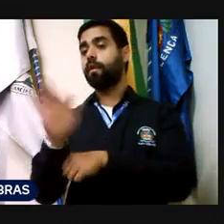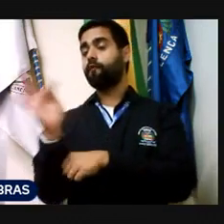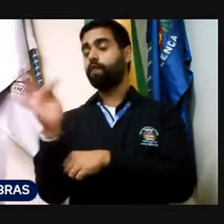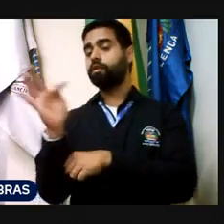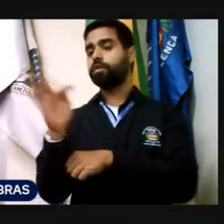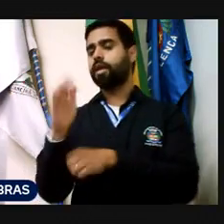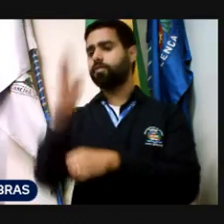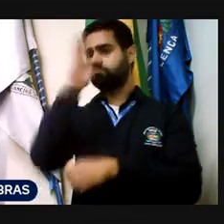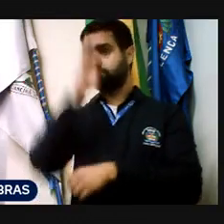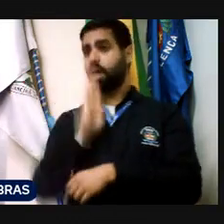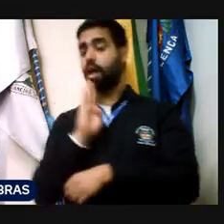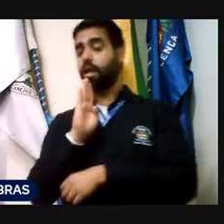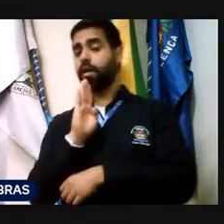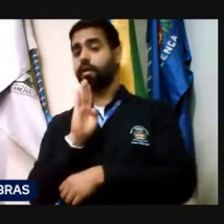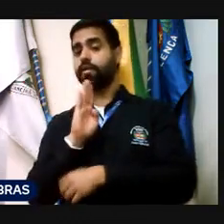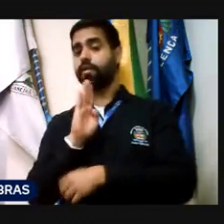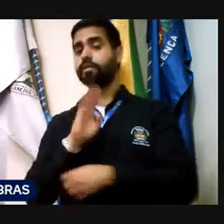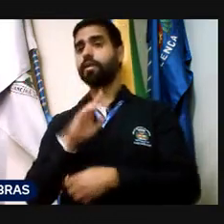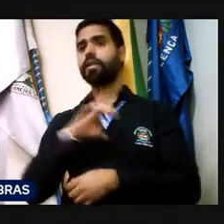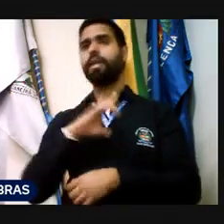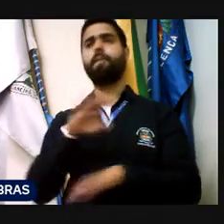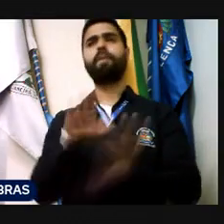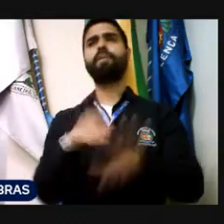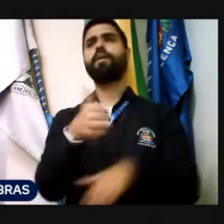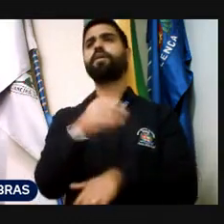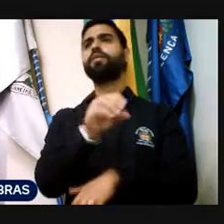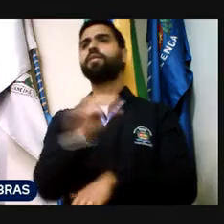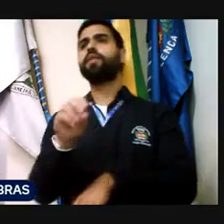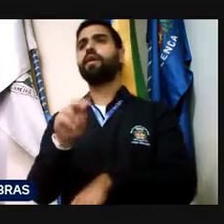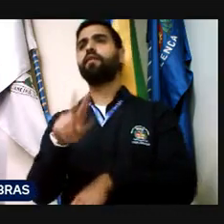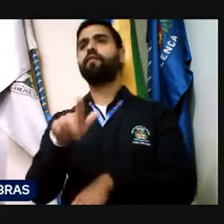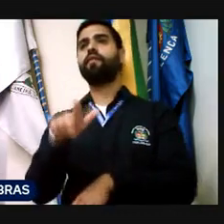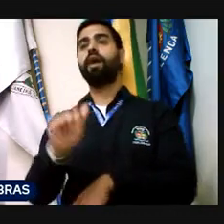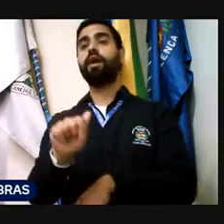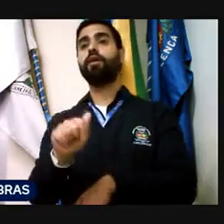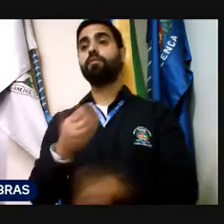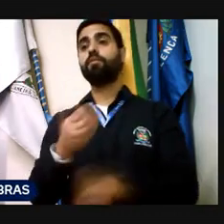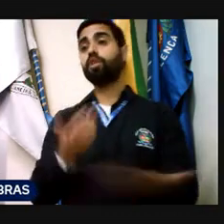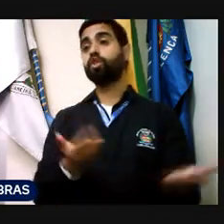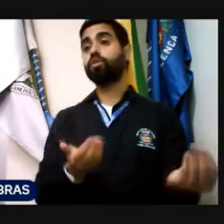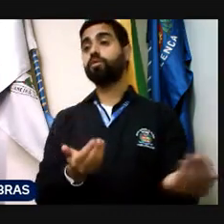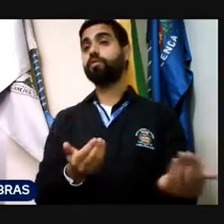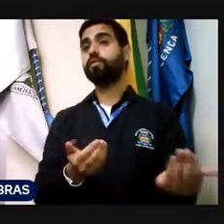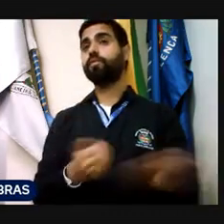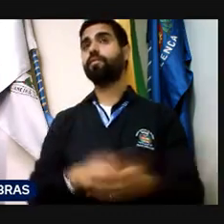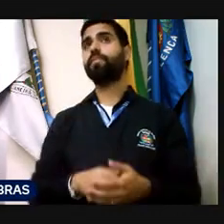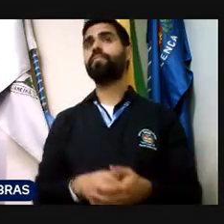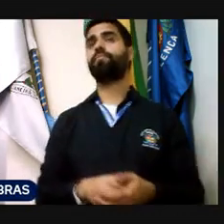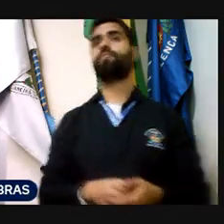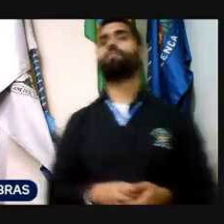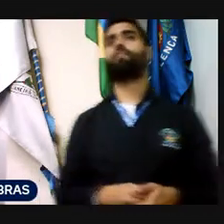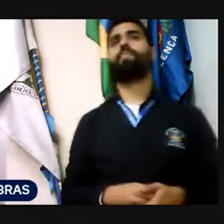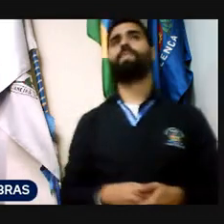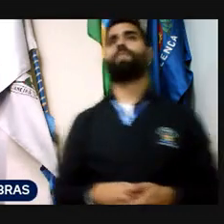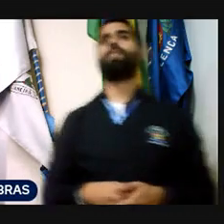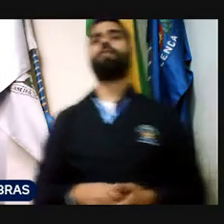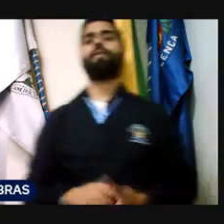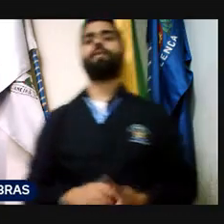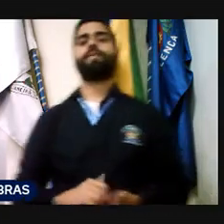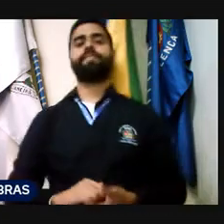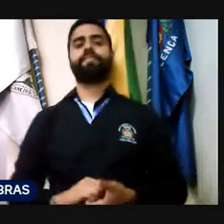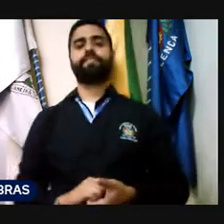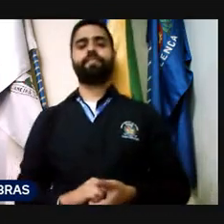que a princípio iria disponibilizar 100 vagas para os jovens, né? E com a proatividade, com